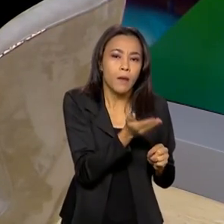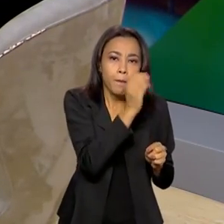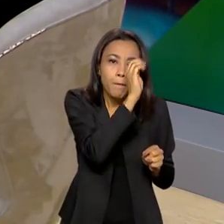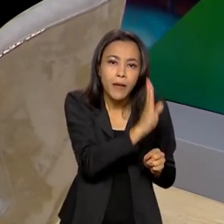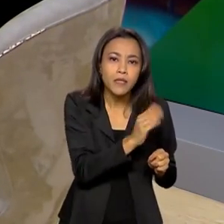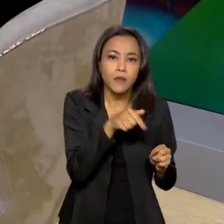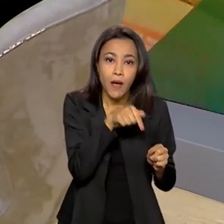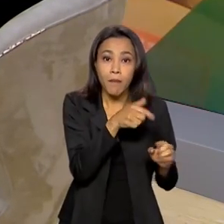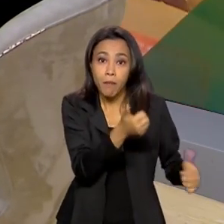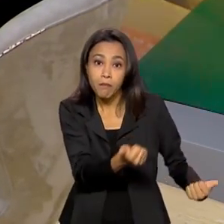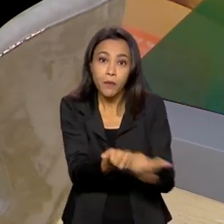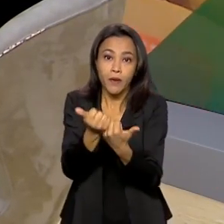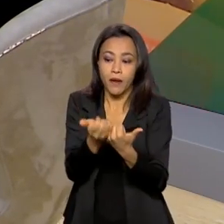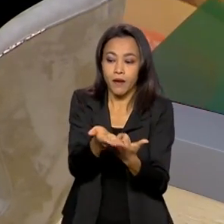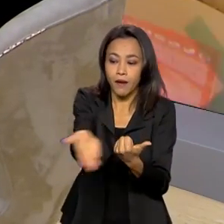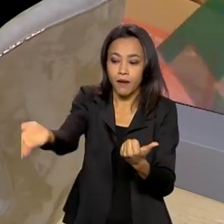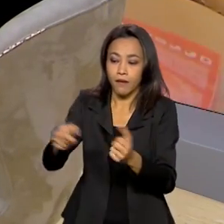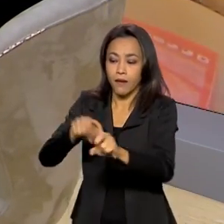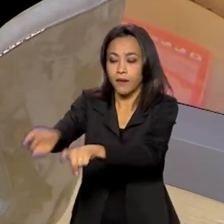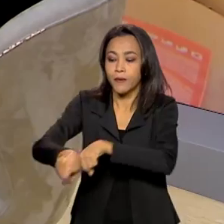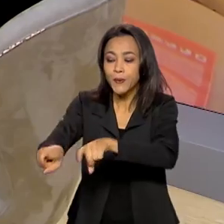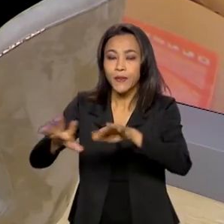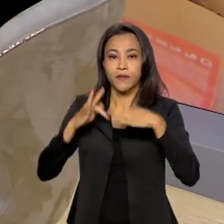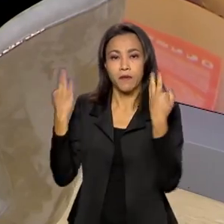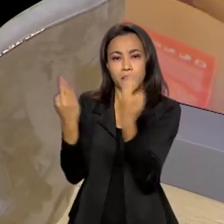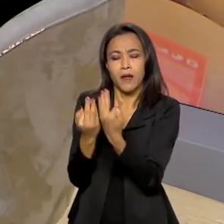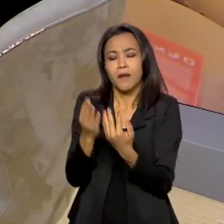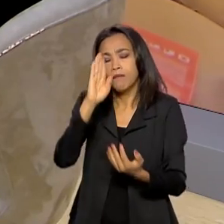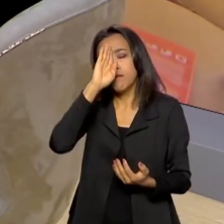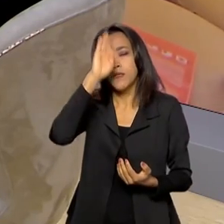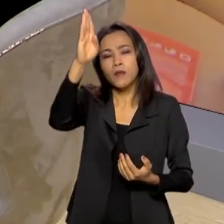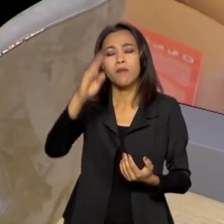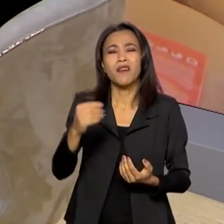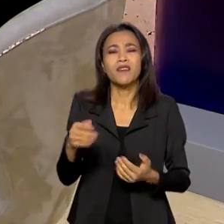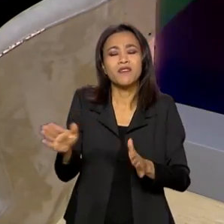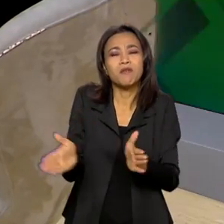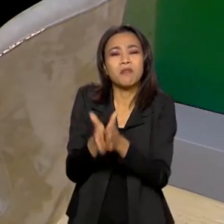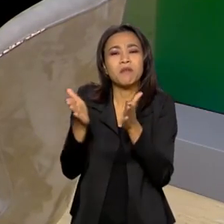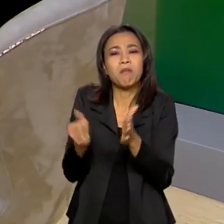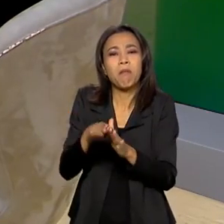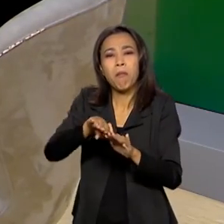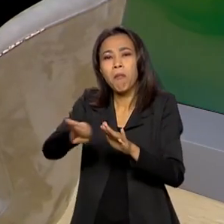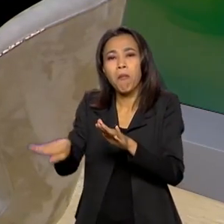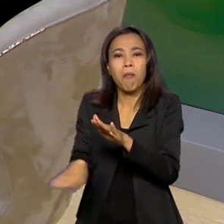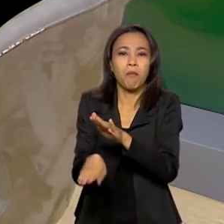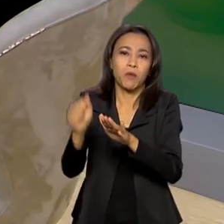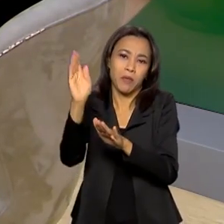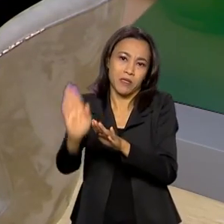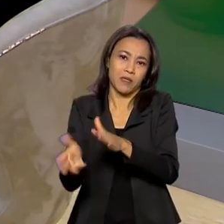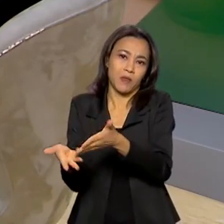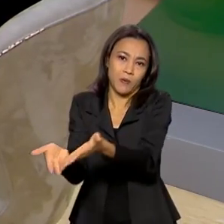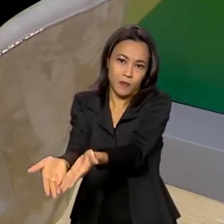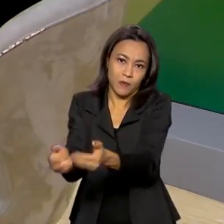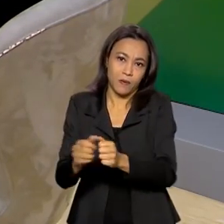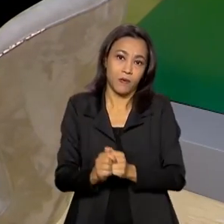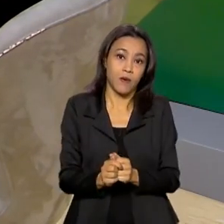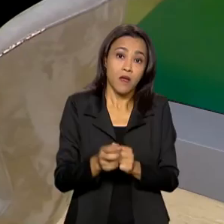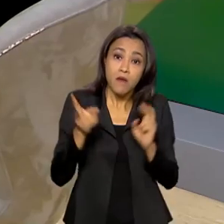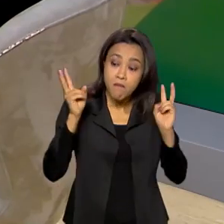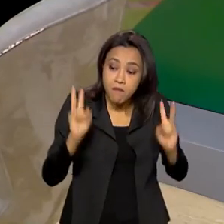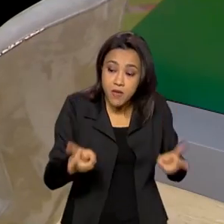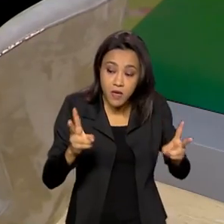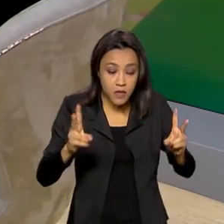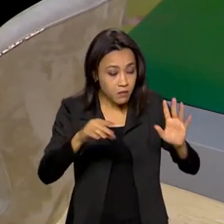familiar principalmente para as pessoas de baixa renda no nosso país Ele foi instituído inclusive na mesma lei